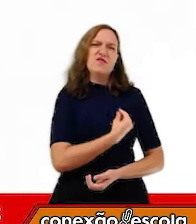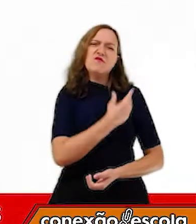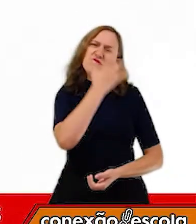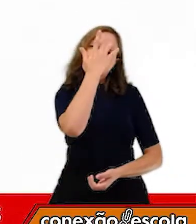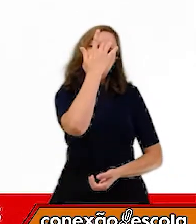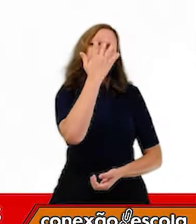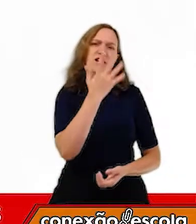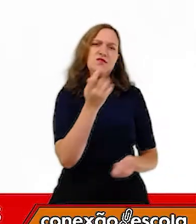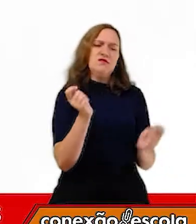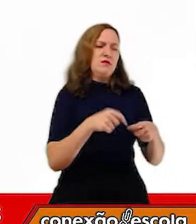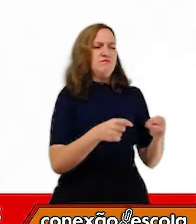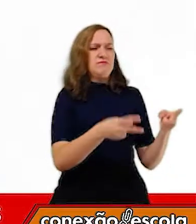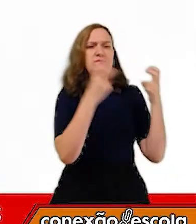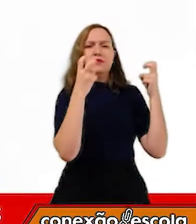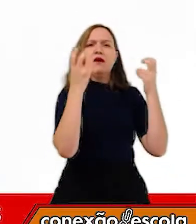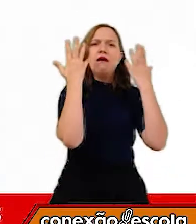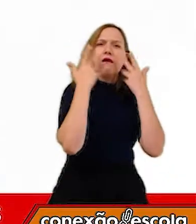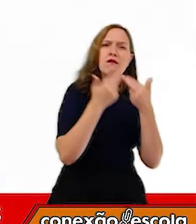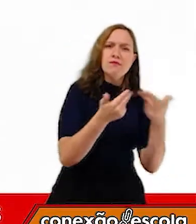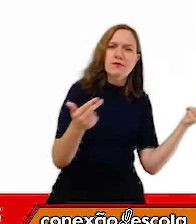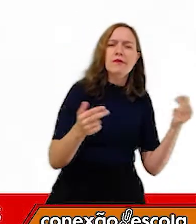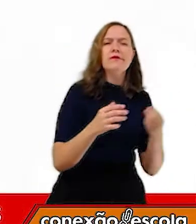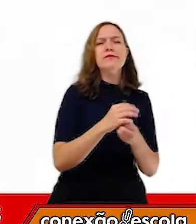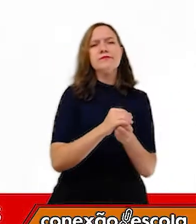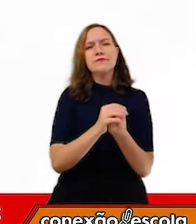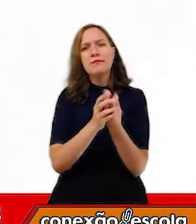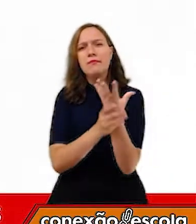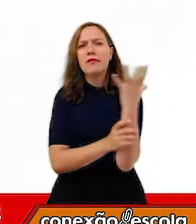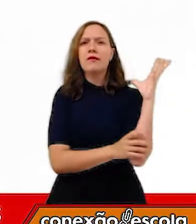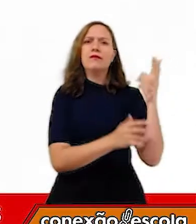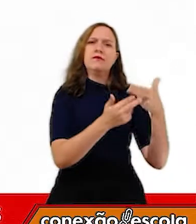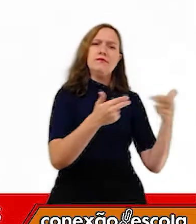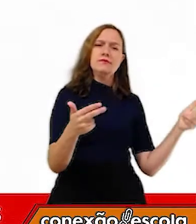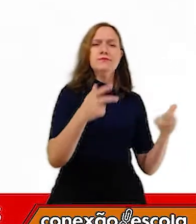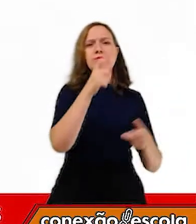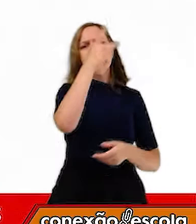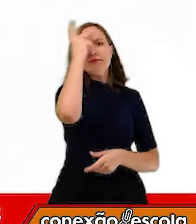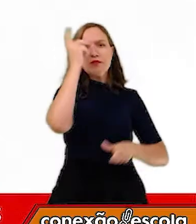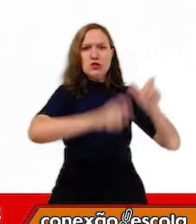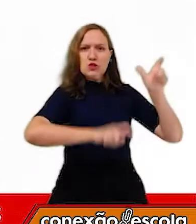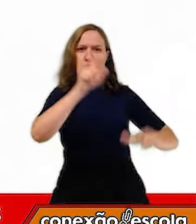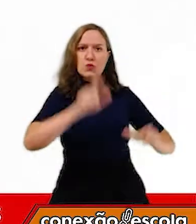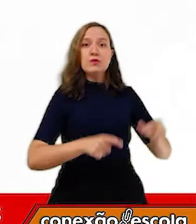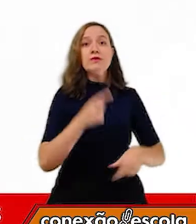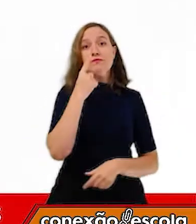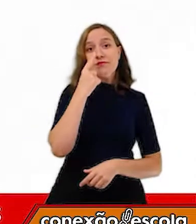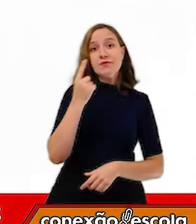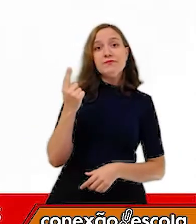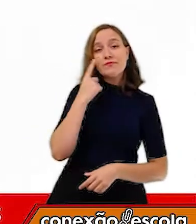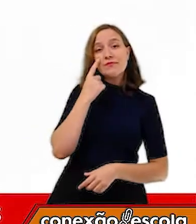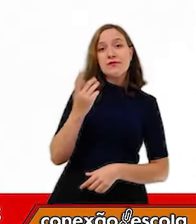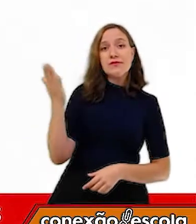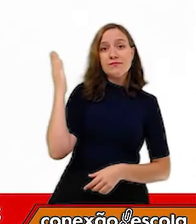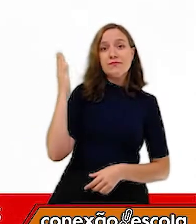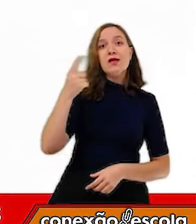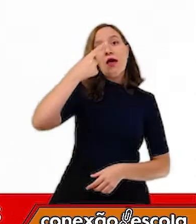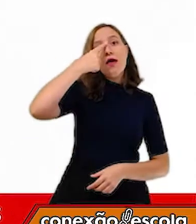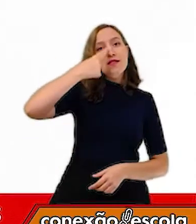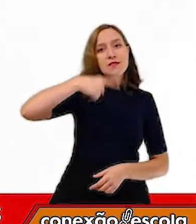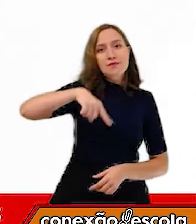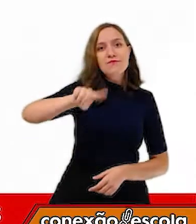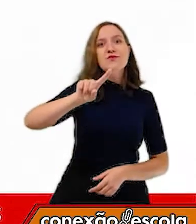ficou? Todos os animais, as plantas, as pessoas. Olha aí, um elefante, um